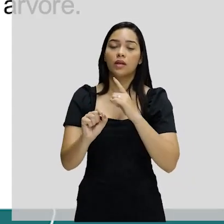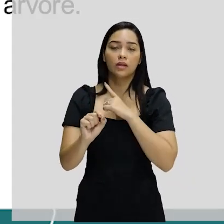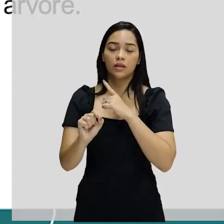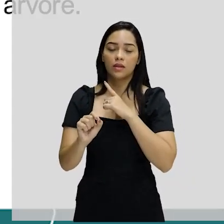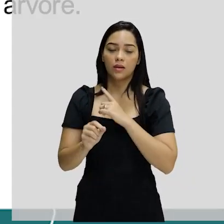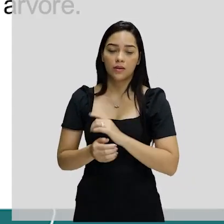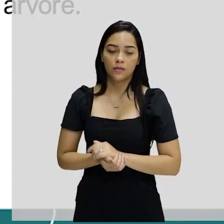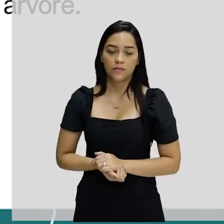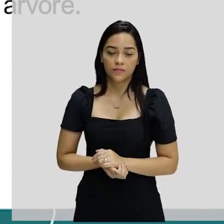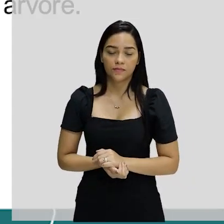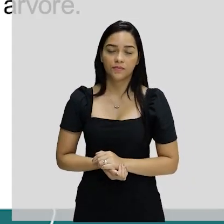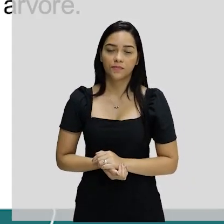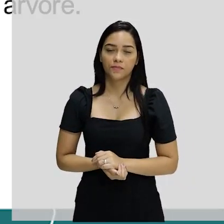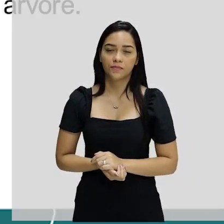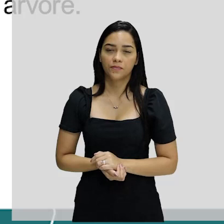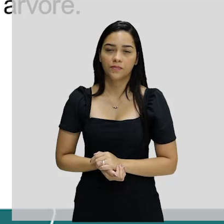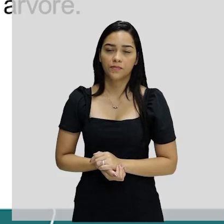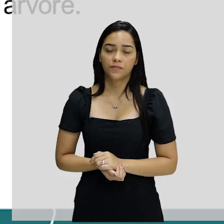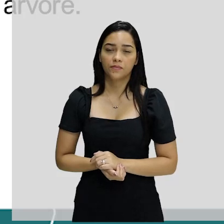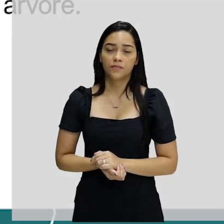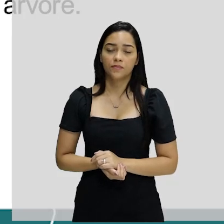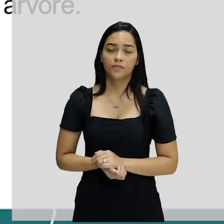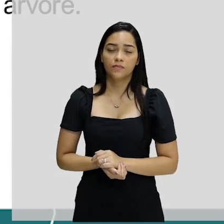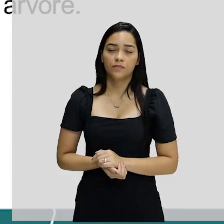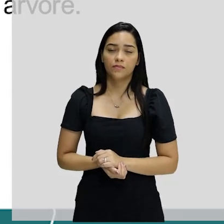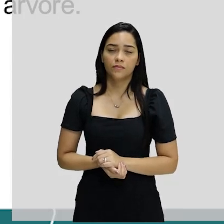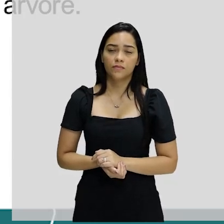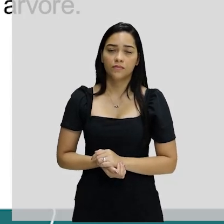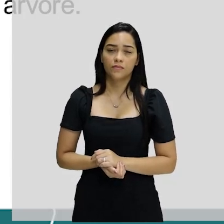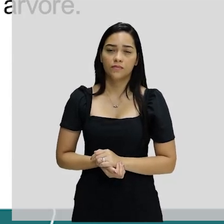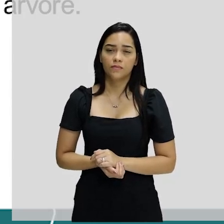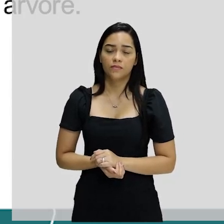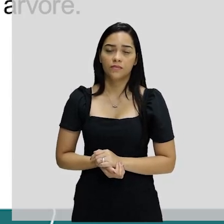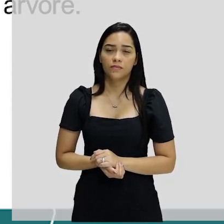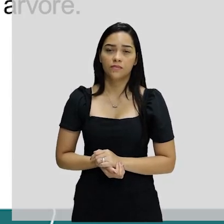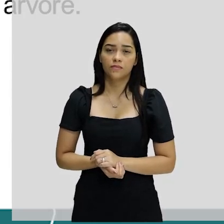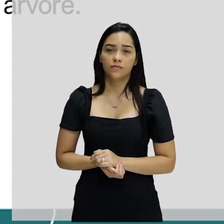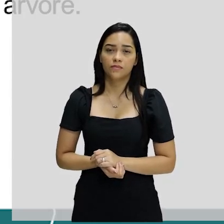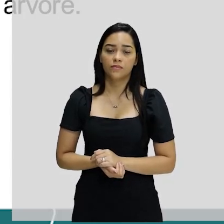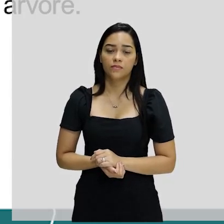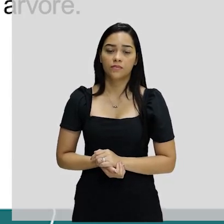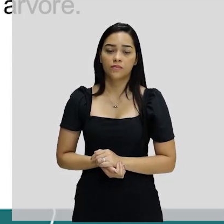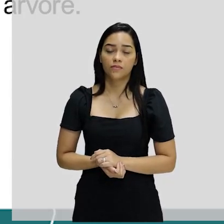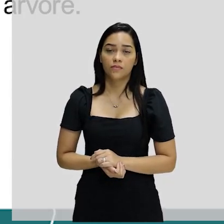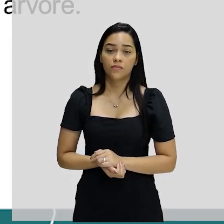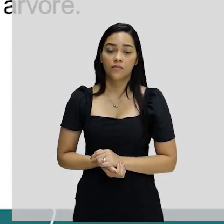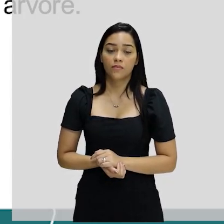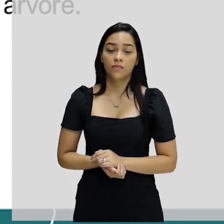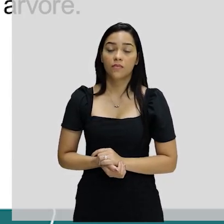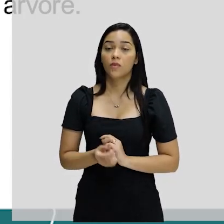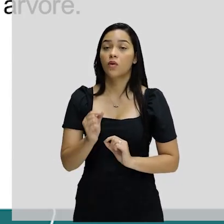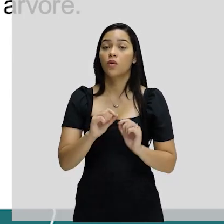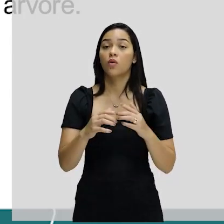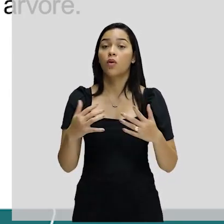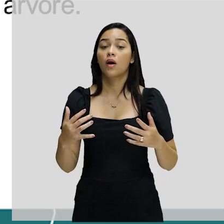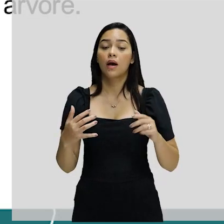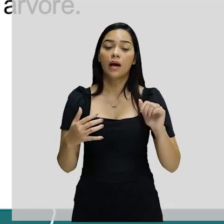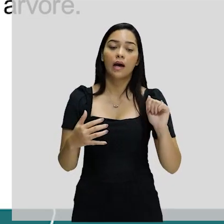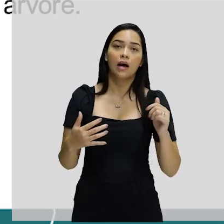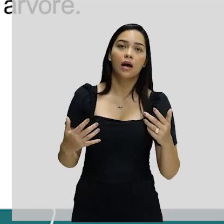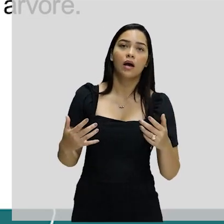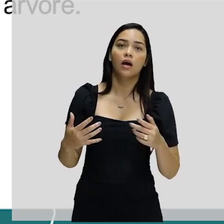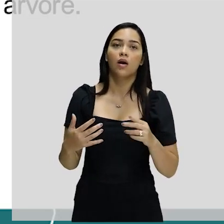requerem artigos femininos ou pronome adjetivos femininos, tá? No caso, os artigos femininos,